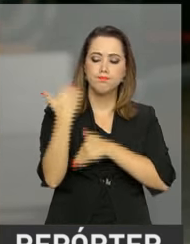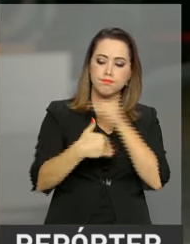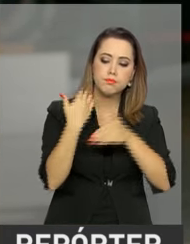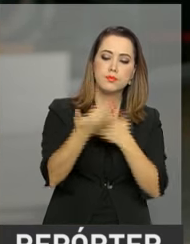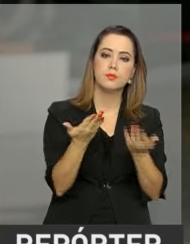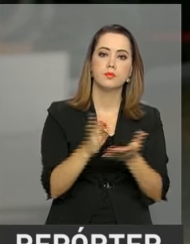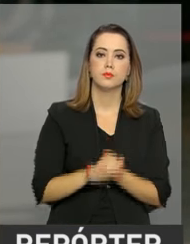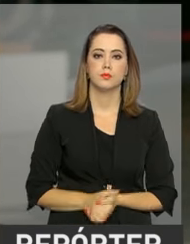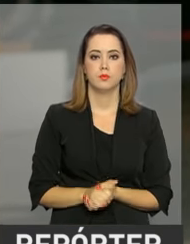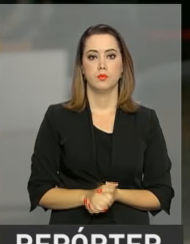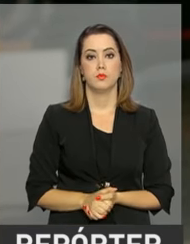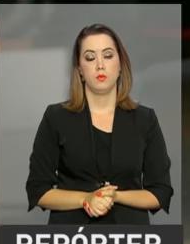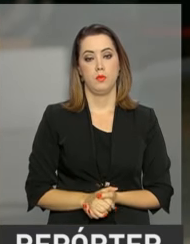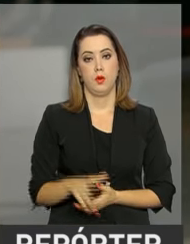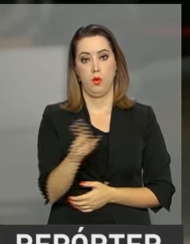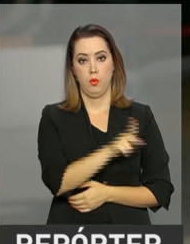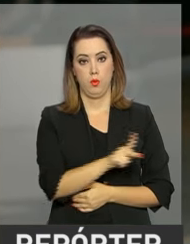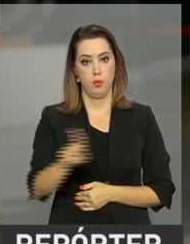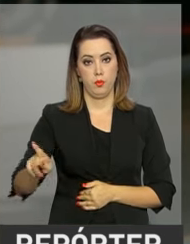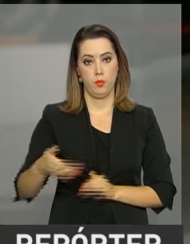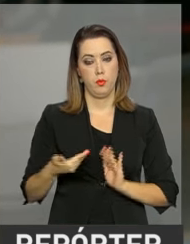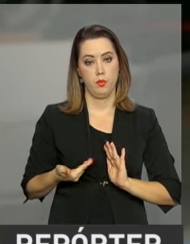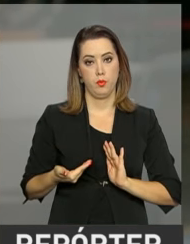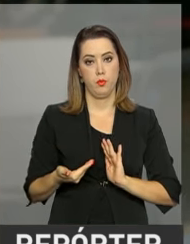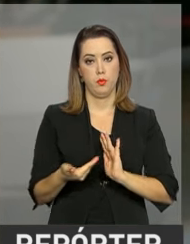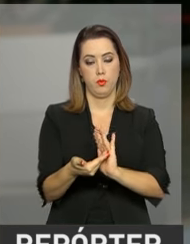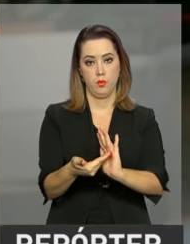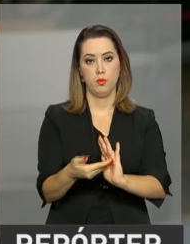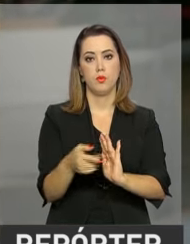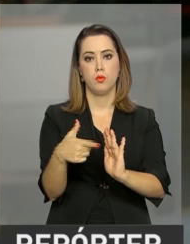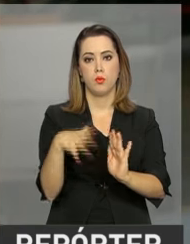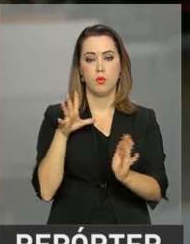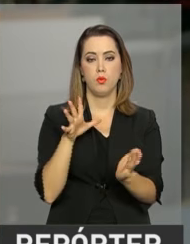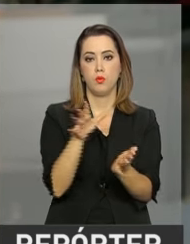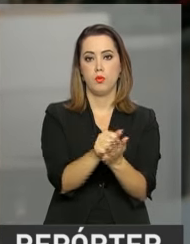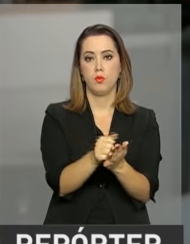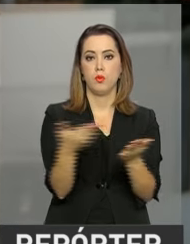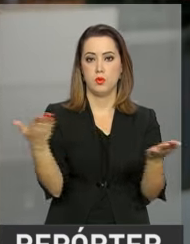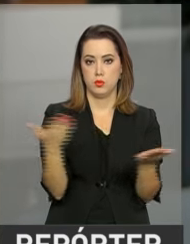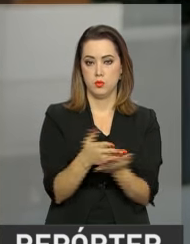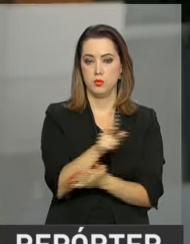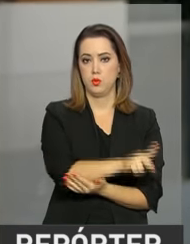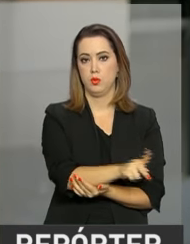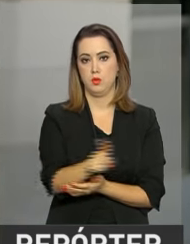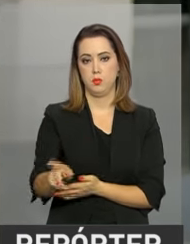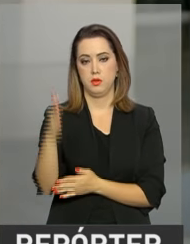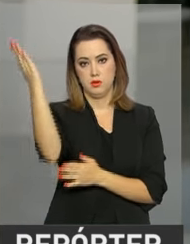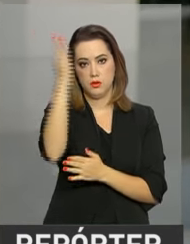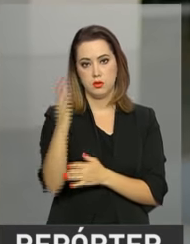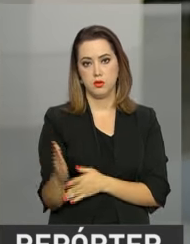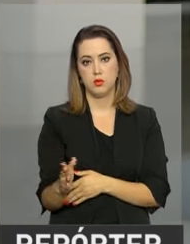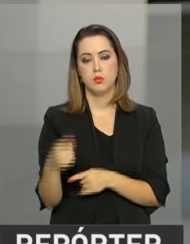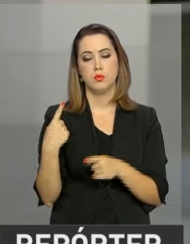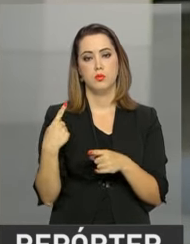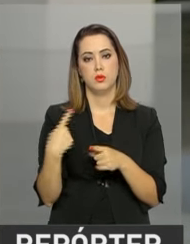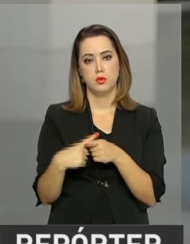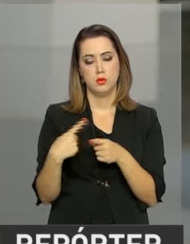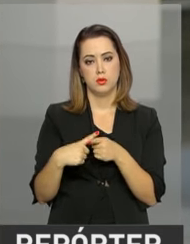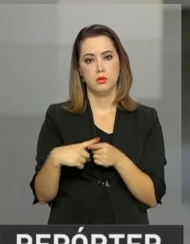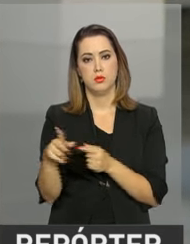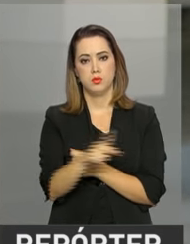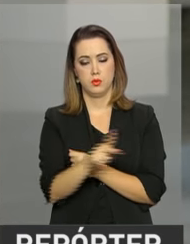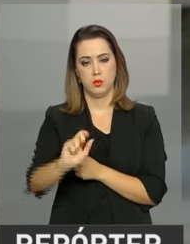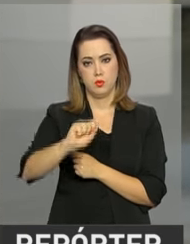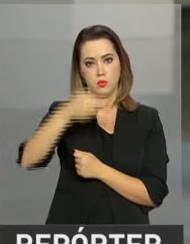frente o presidente da Câmara dos Deputados Rodrigo Maia assumiu interinamente a presidência da república durante a viagem de Michel Temer a